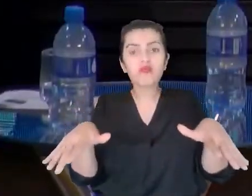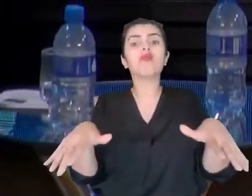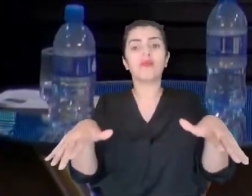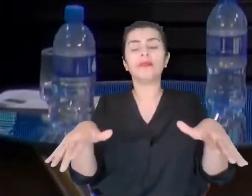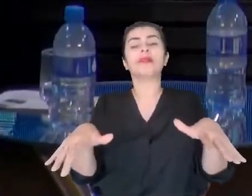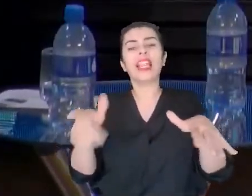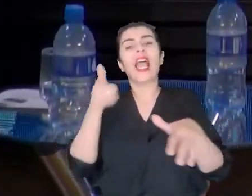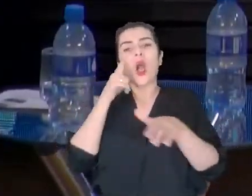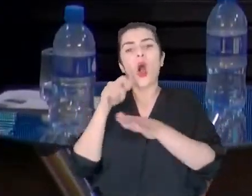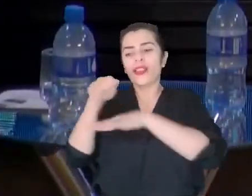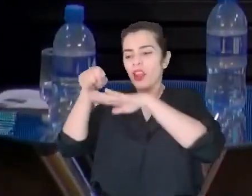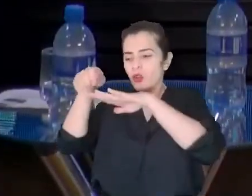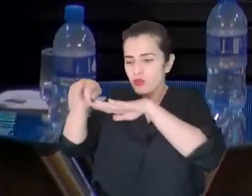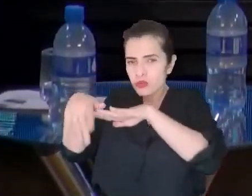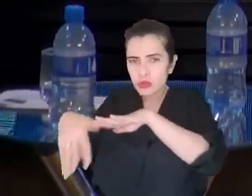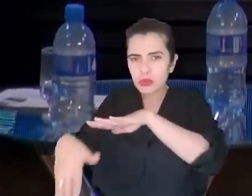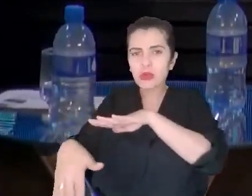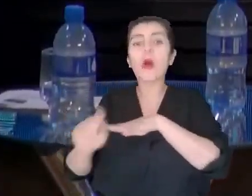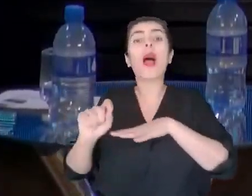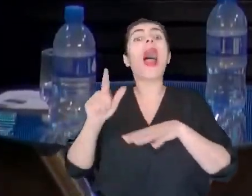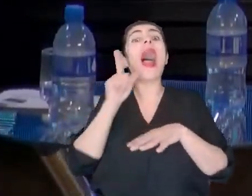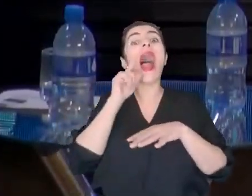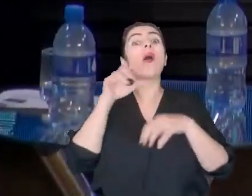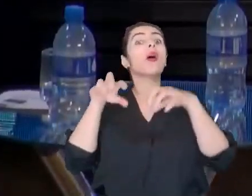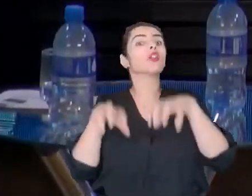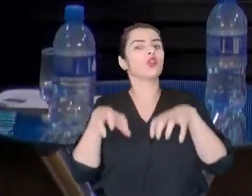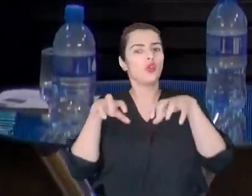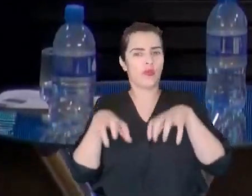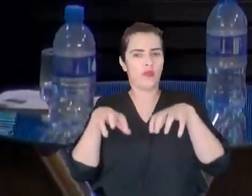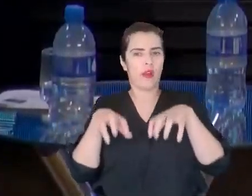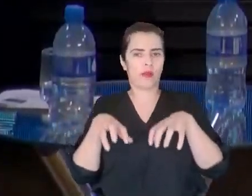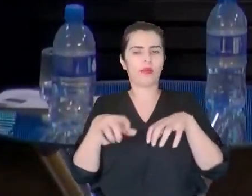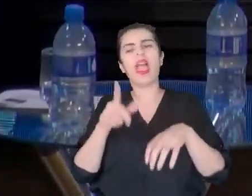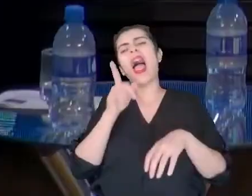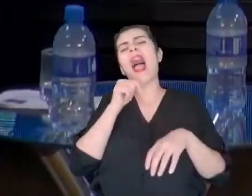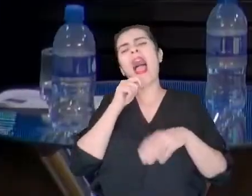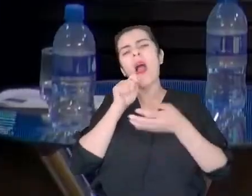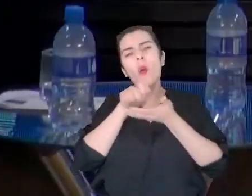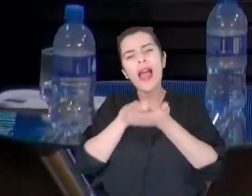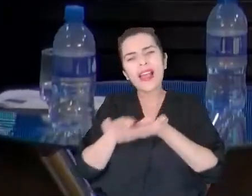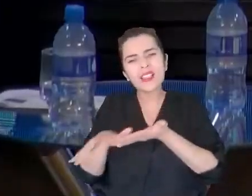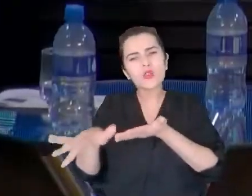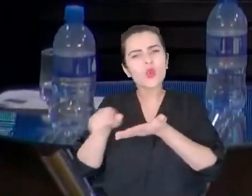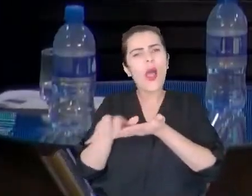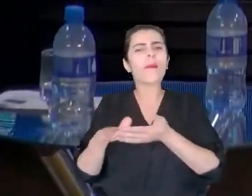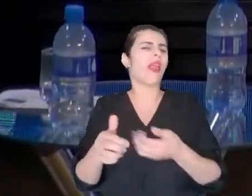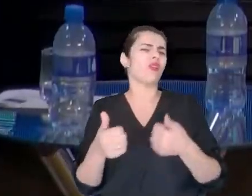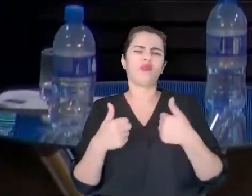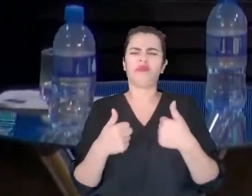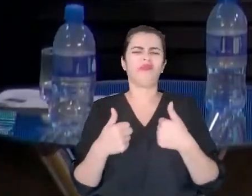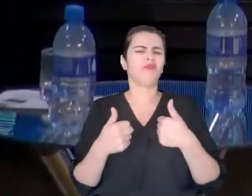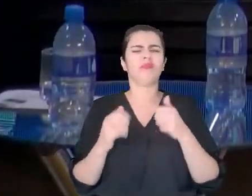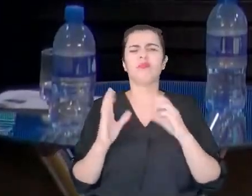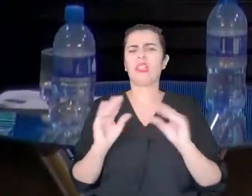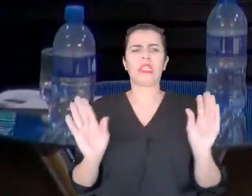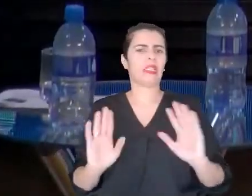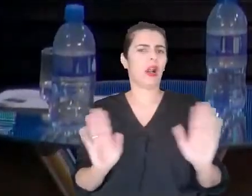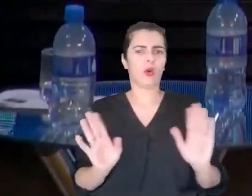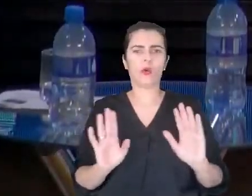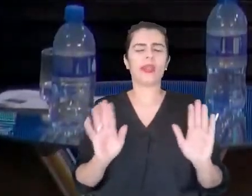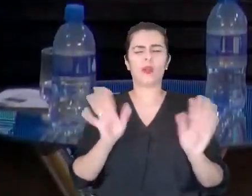a água de chuva, né? A água de escoamento de base já tem um funcionamento muito, muito claro para a